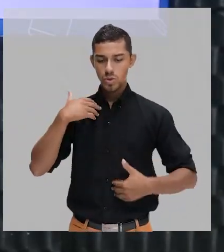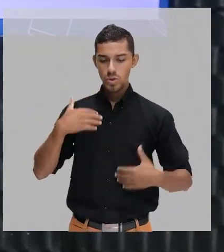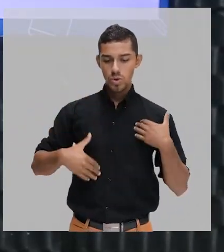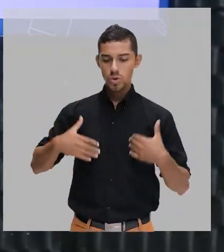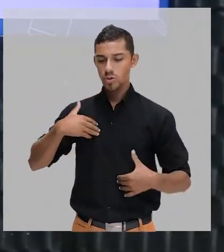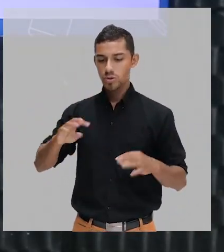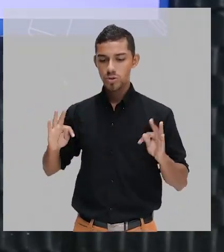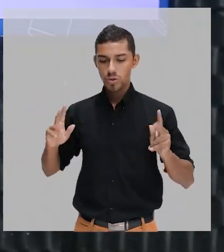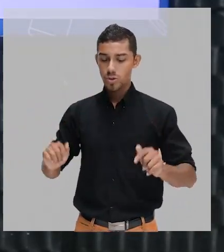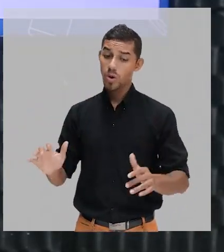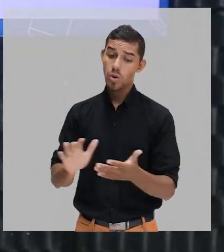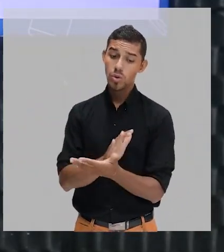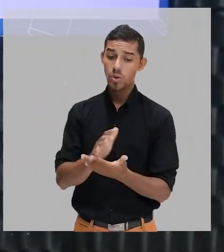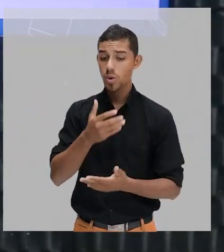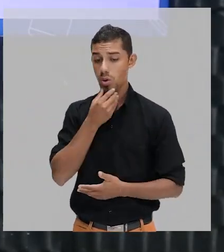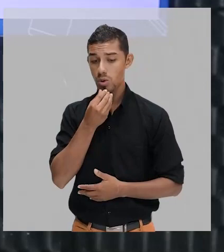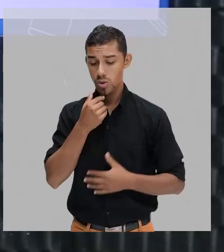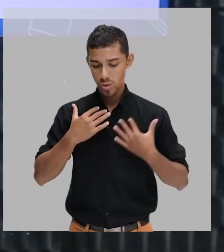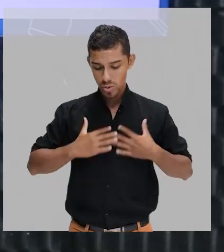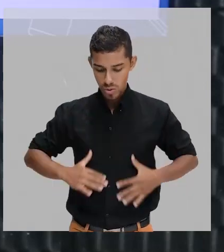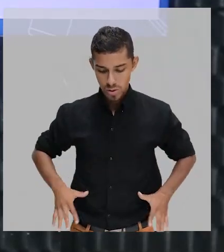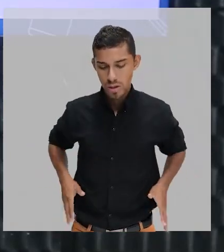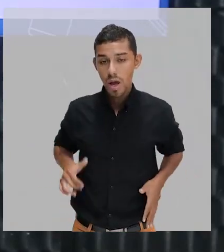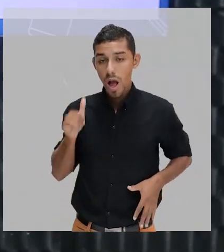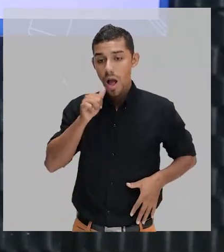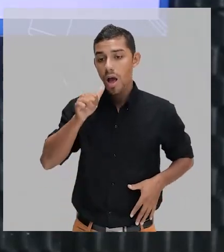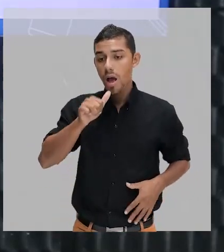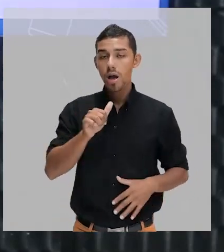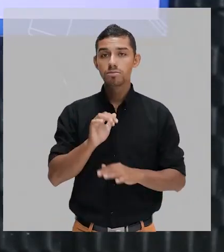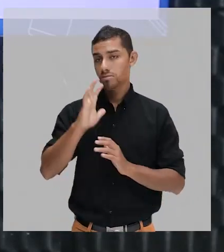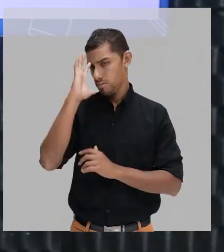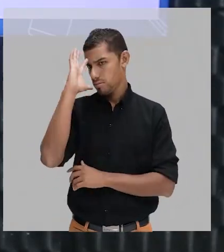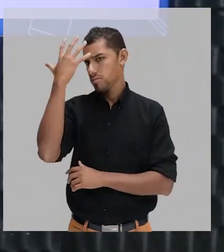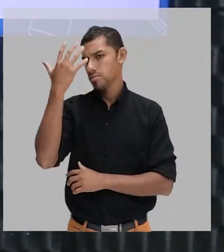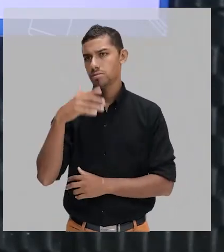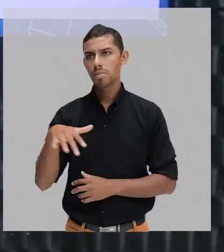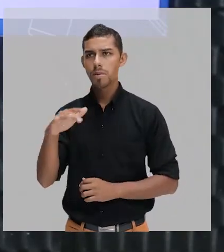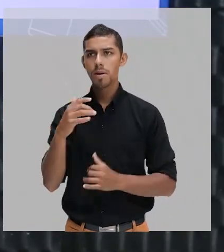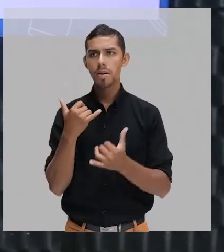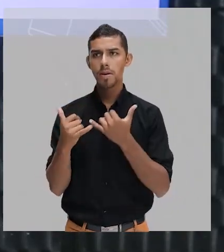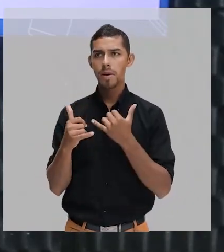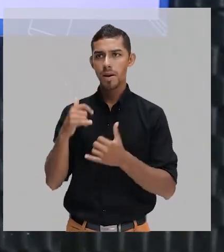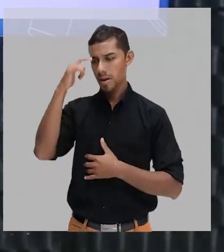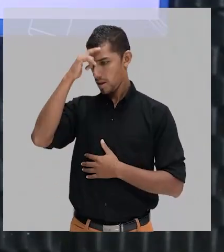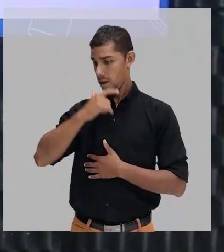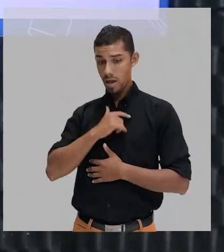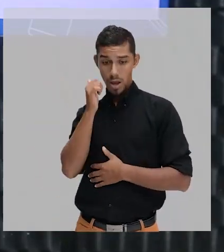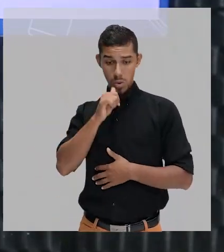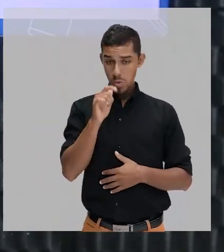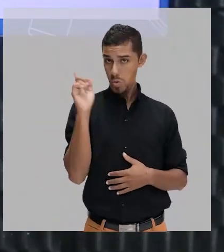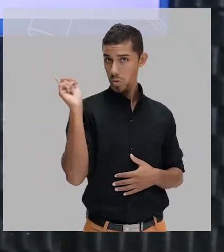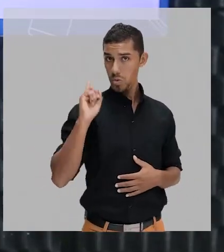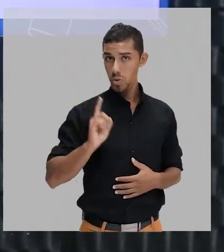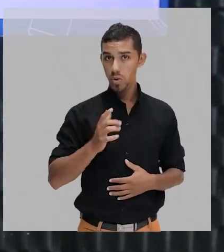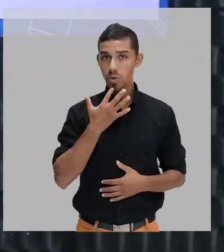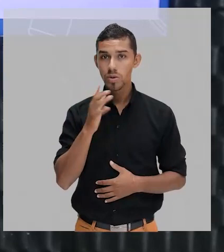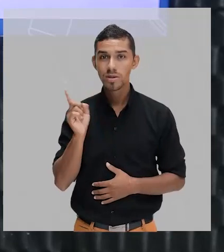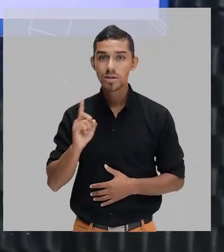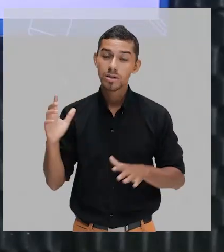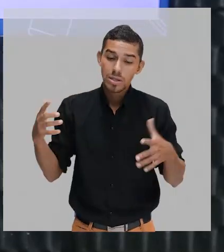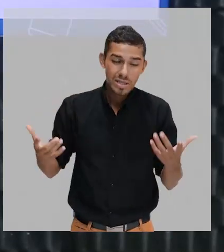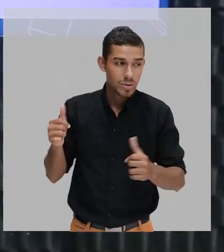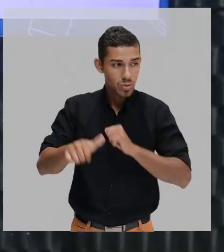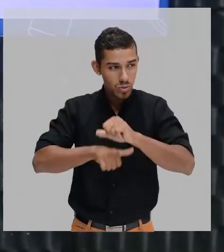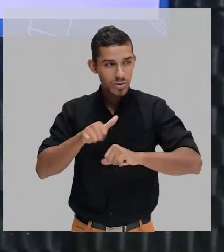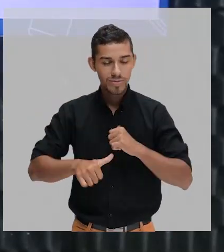Né? Alguns homens que colocam roupas de mulheres em festas específicas, parece que sai de dentro dele uma mulher que ele nem conhecia. Né? E o corpo